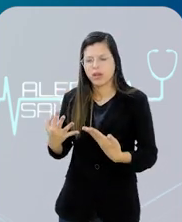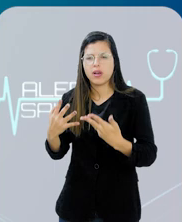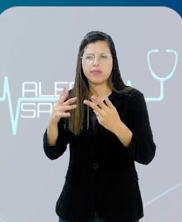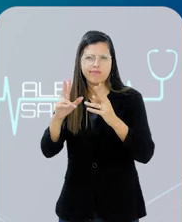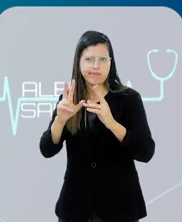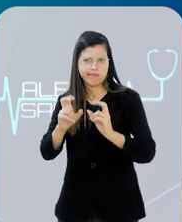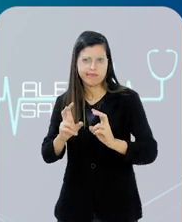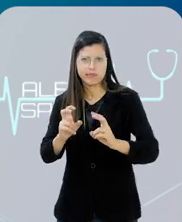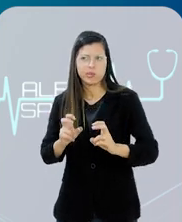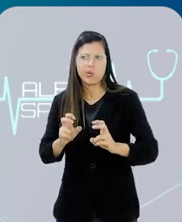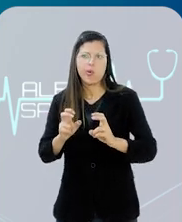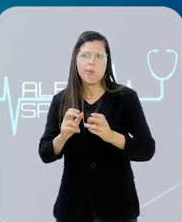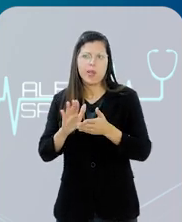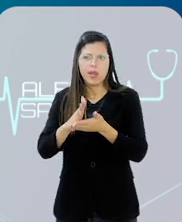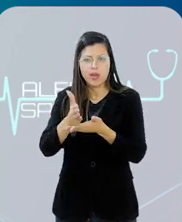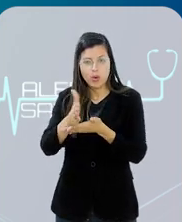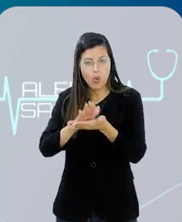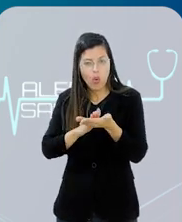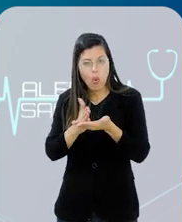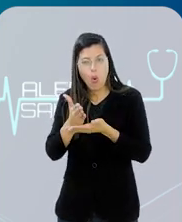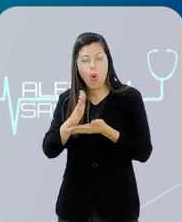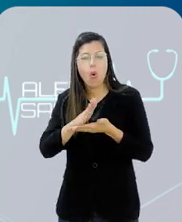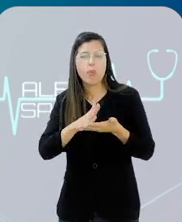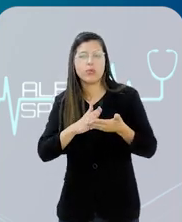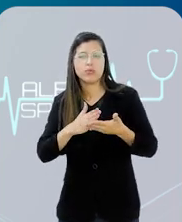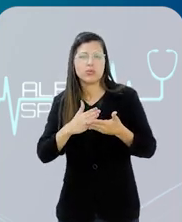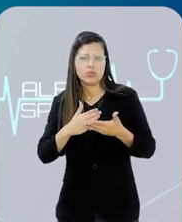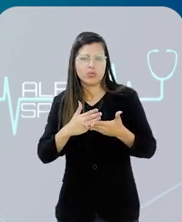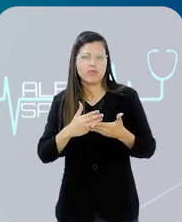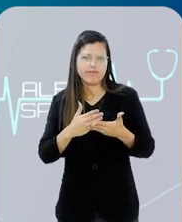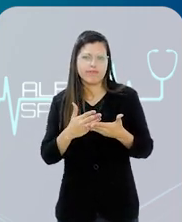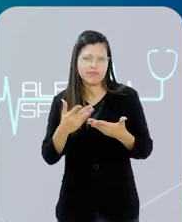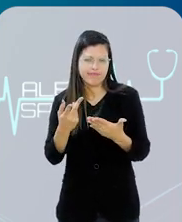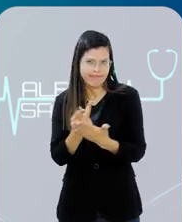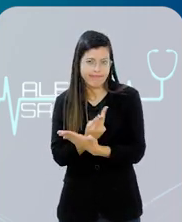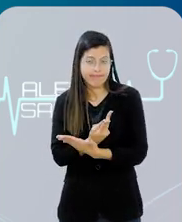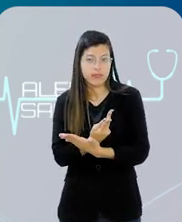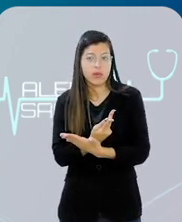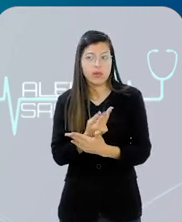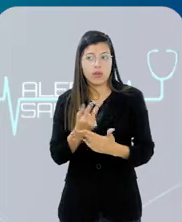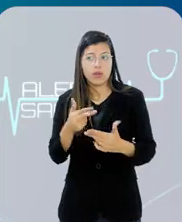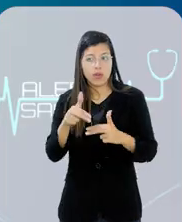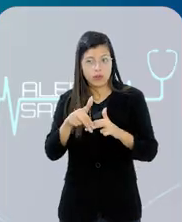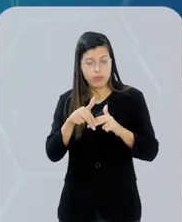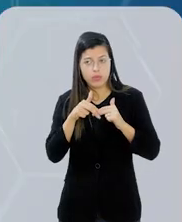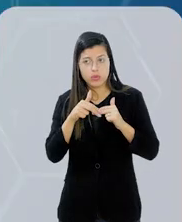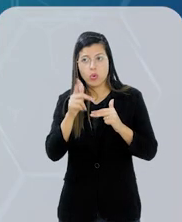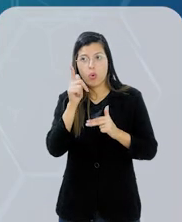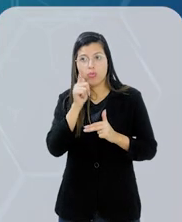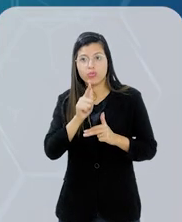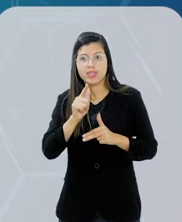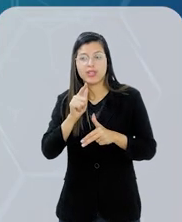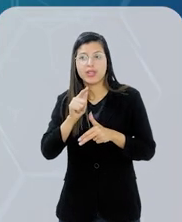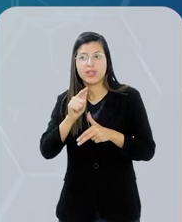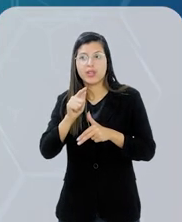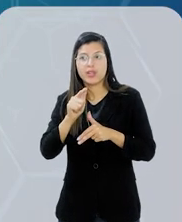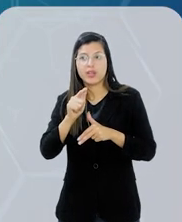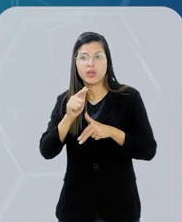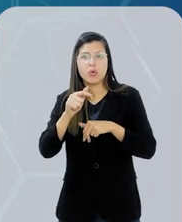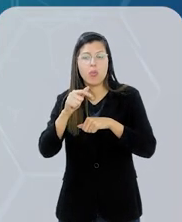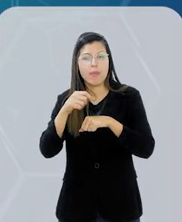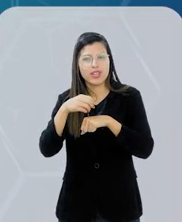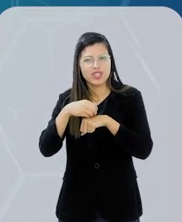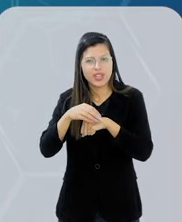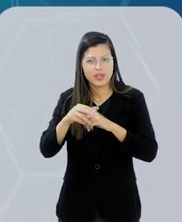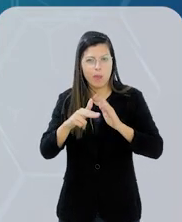assunto, sobre os incômodos que essa mama traz a ela. E com isso ter uma indicação ou